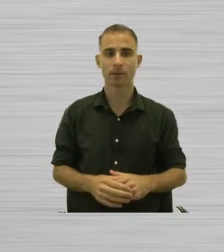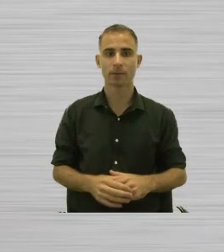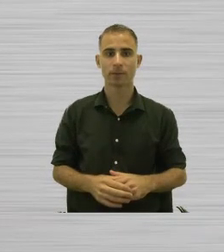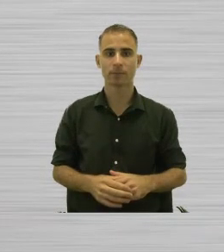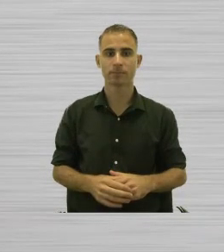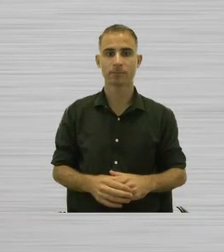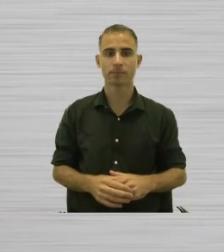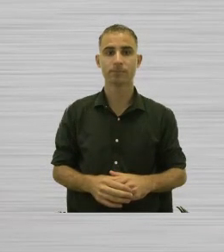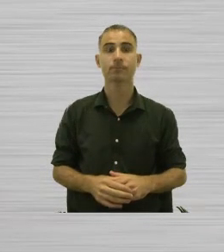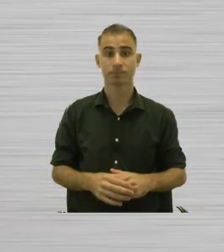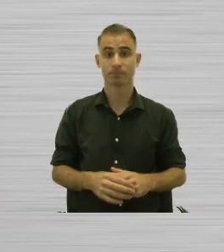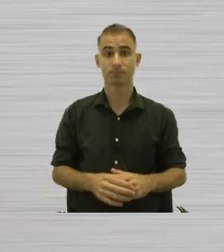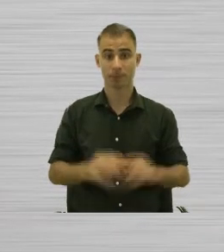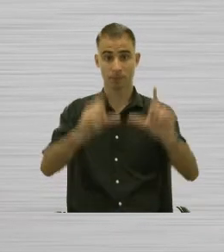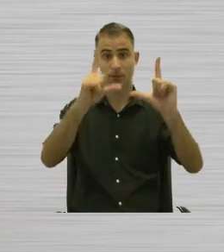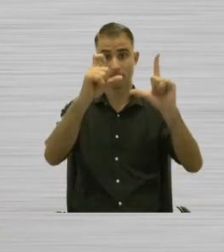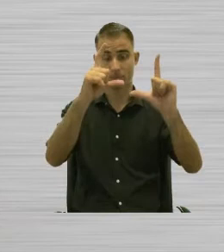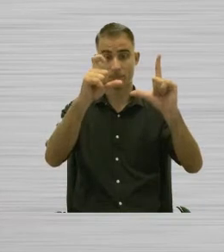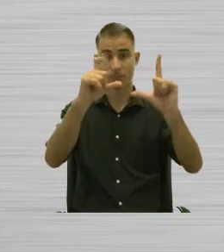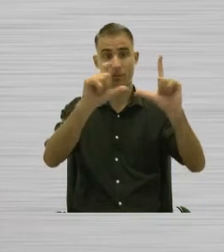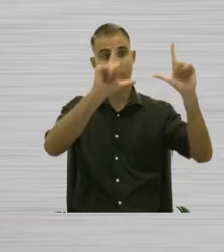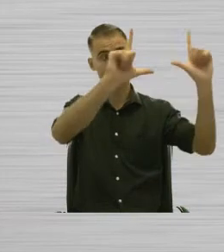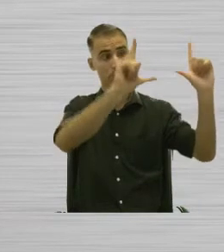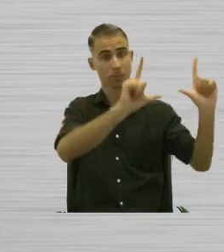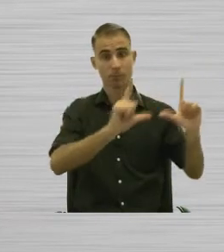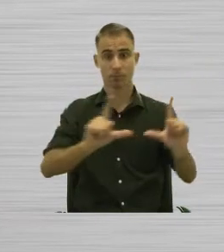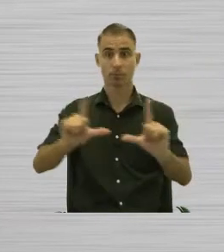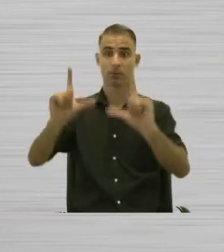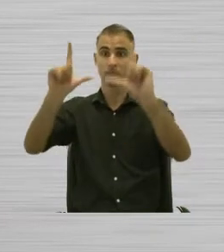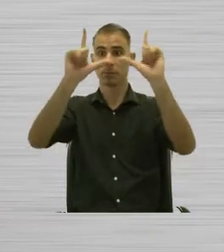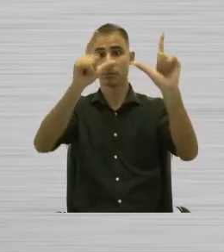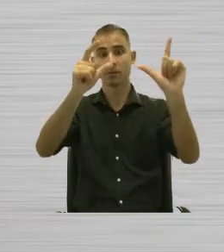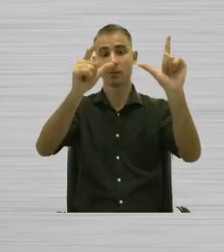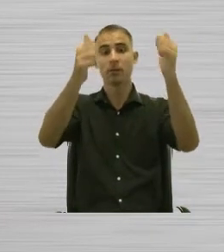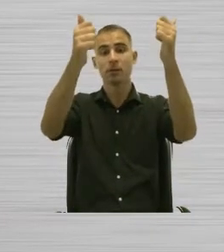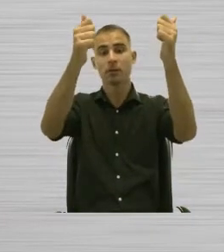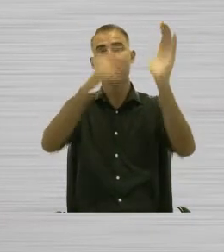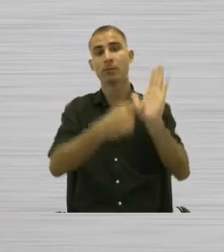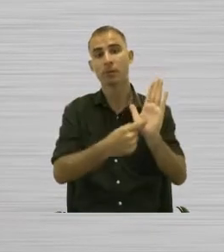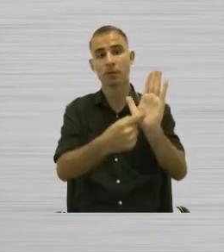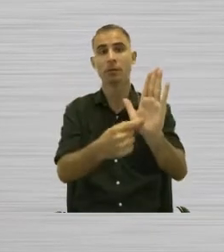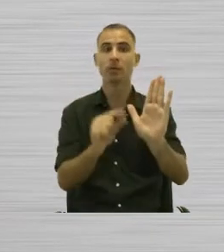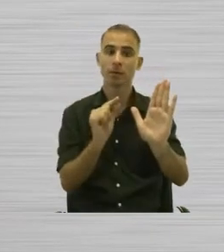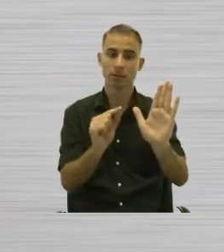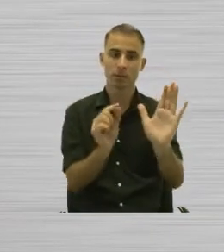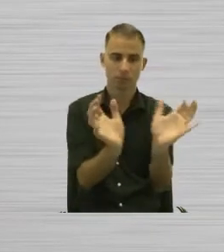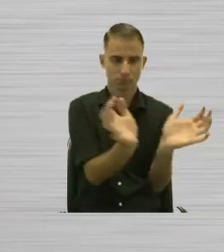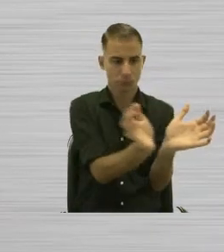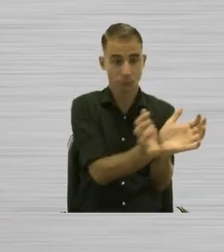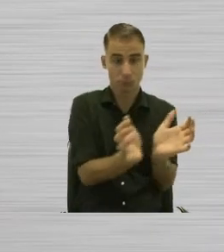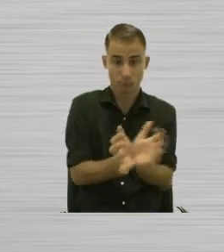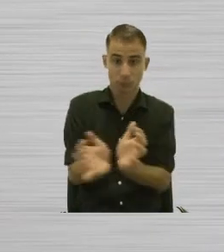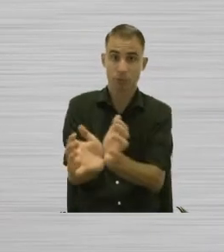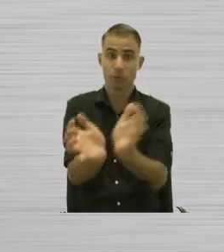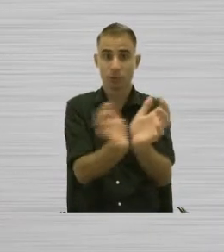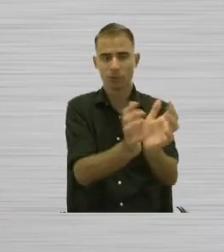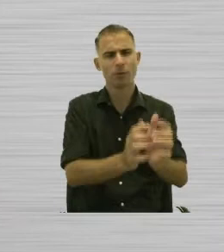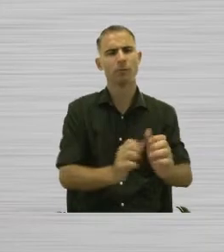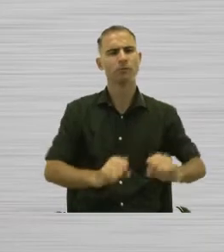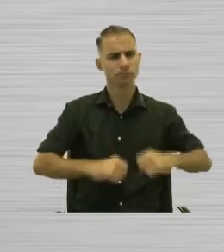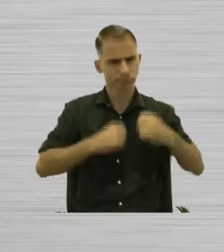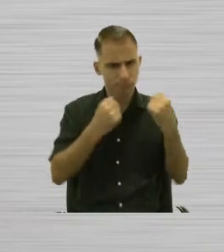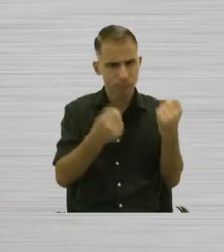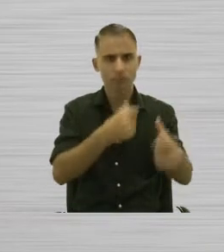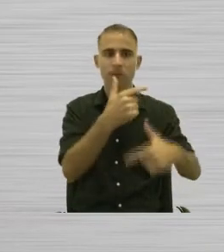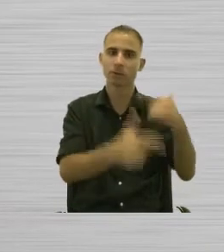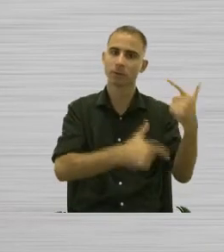Aqui a gente pode ver um pouco o retrato de todo o empenho e envolvimento que as equipes têm tido no cuidado com os